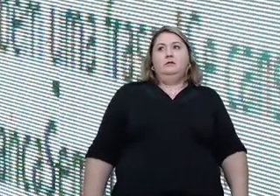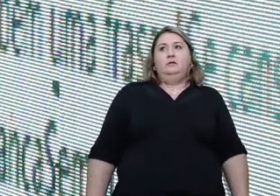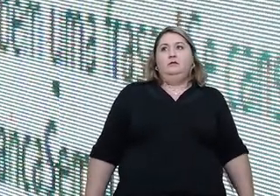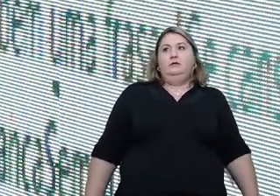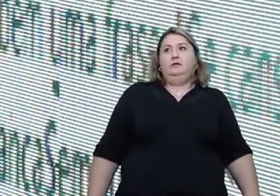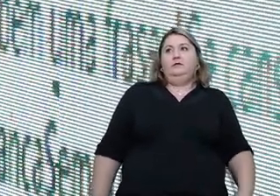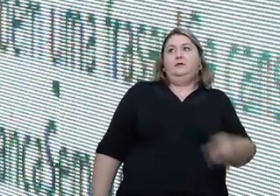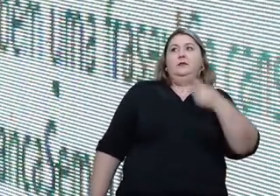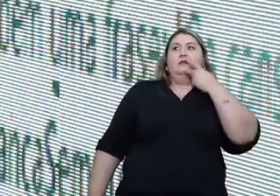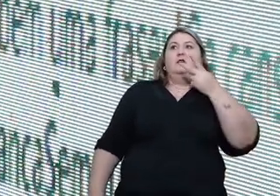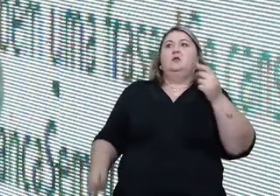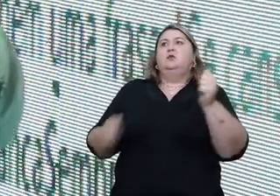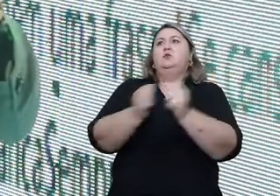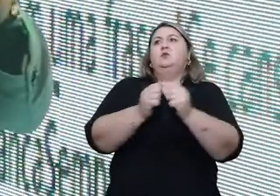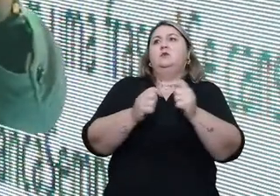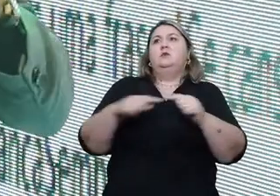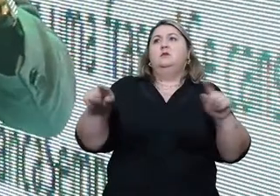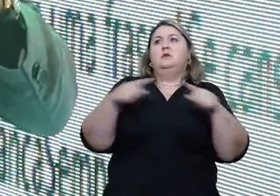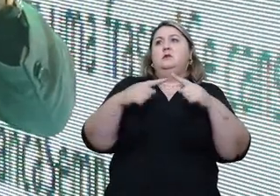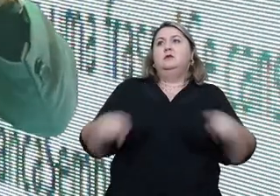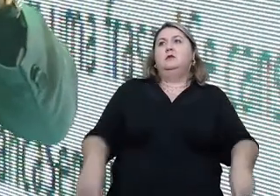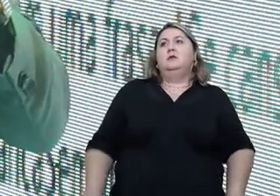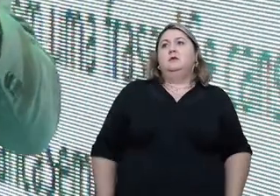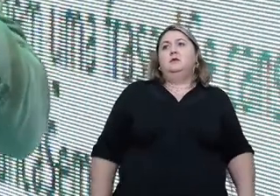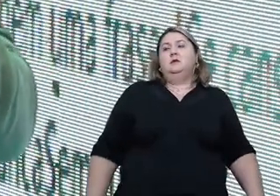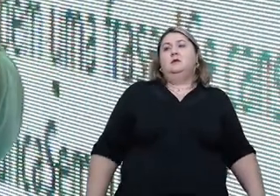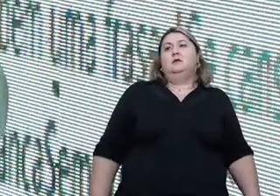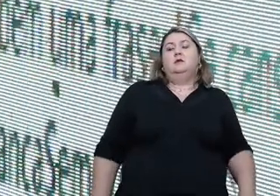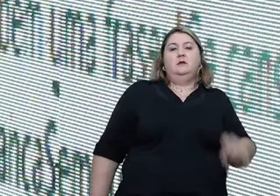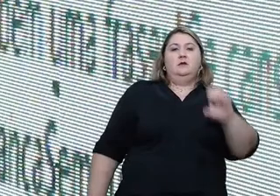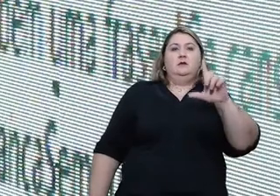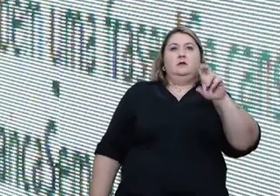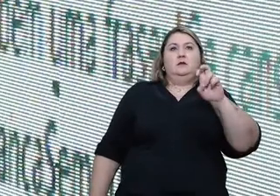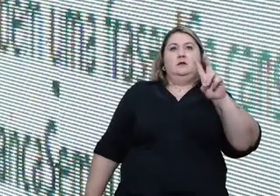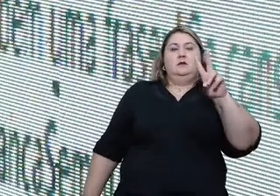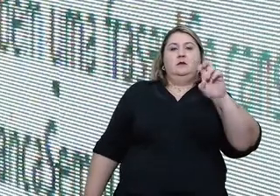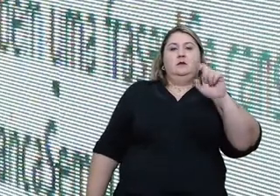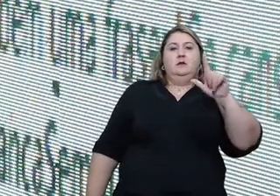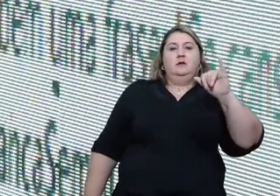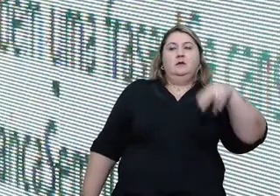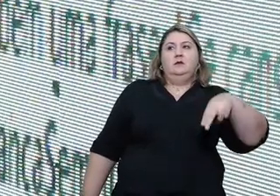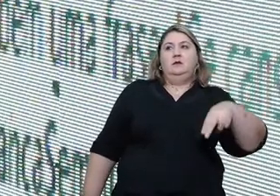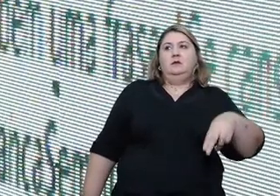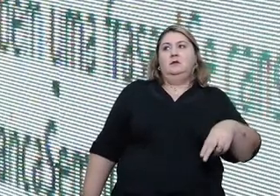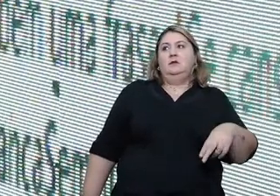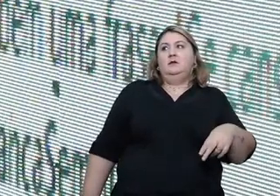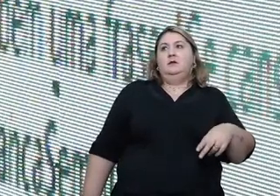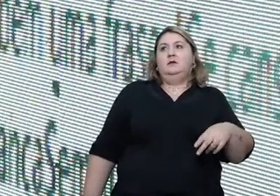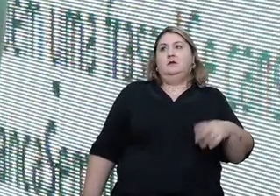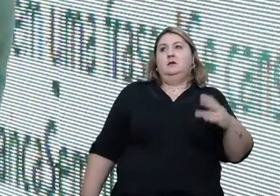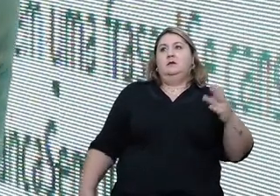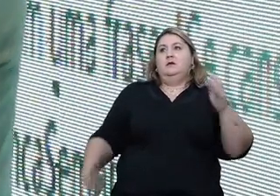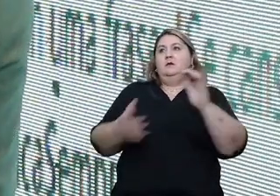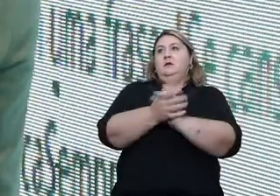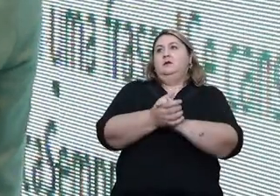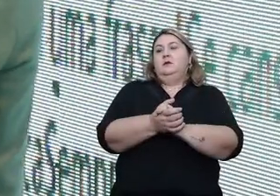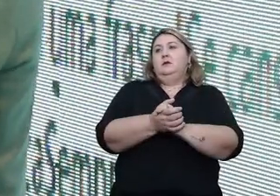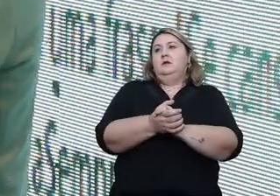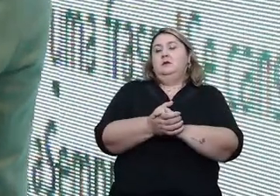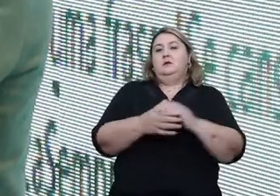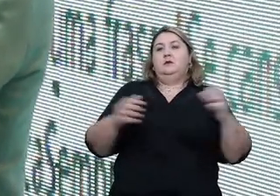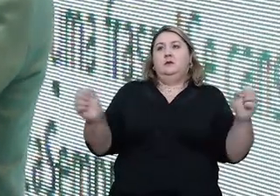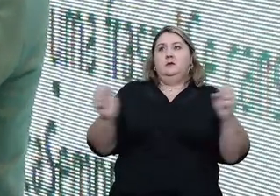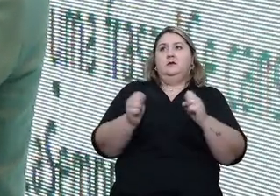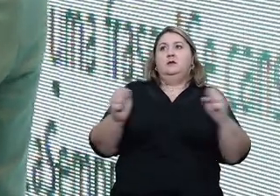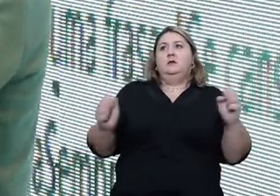E eu vou falando junto com a música aqui, para a gente não interromper, tá bom? Evelyn, Evelyn dos Anjos é a esposa do meu querido